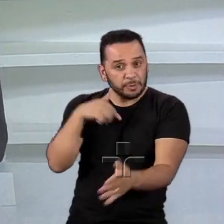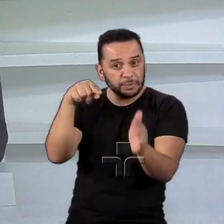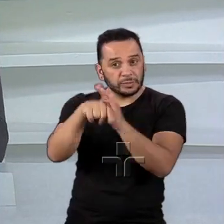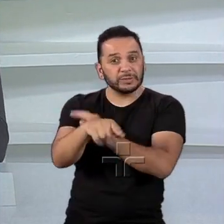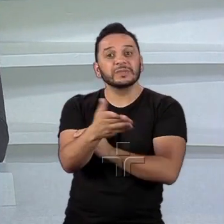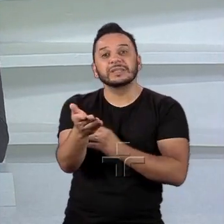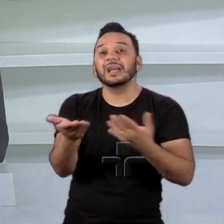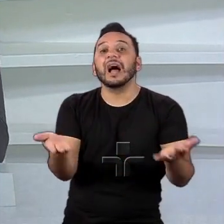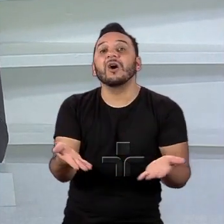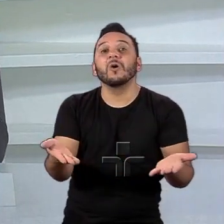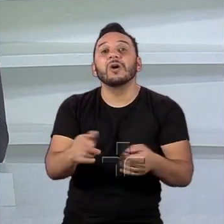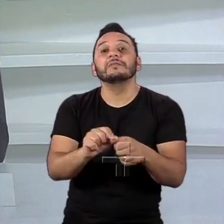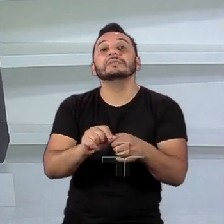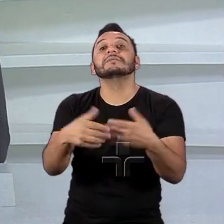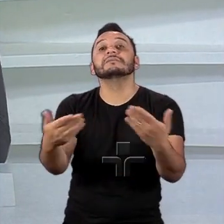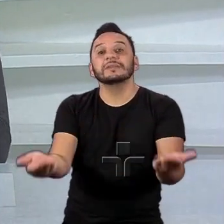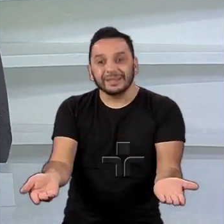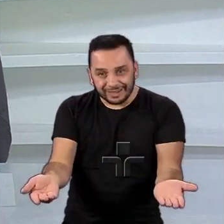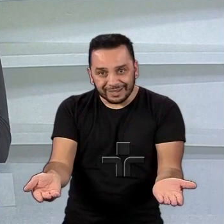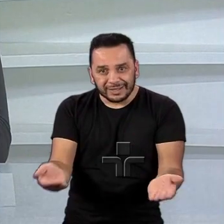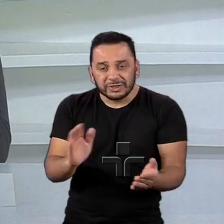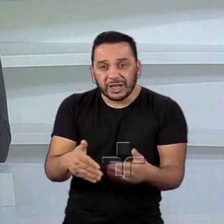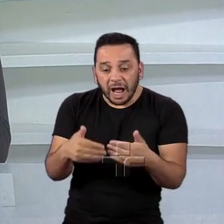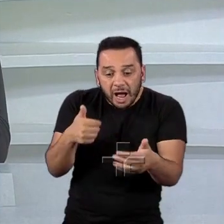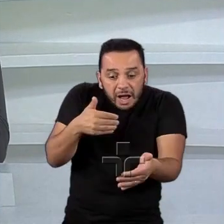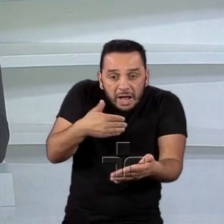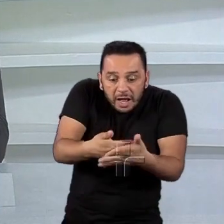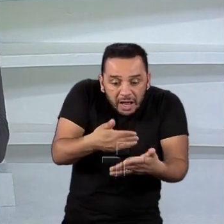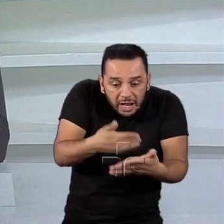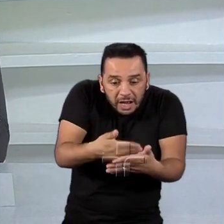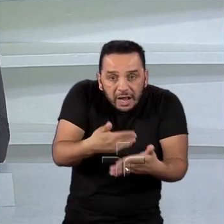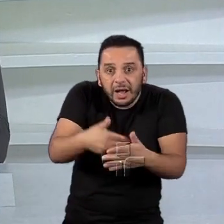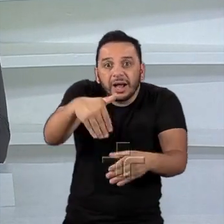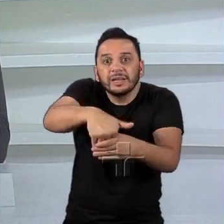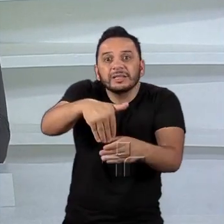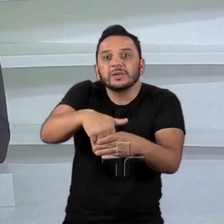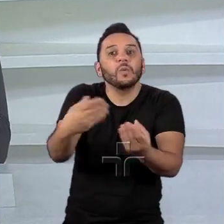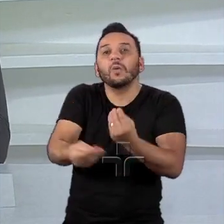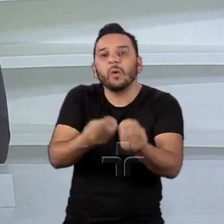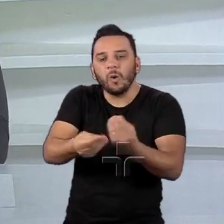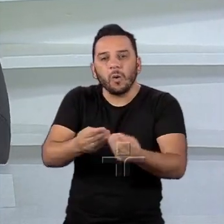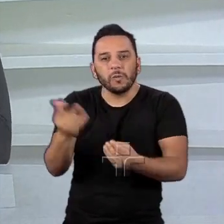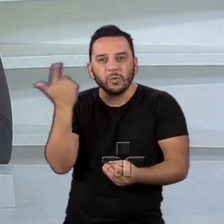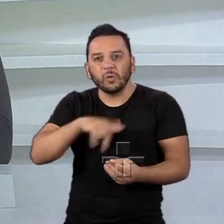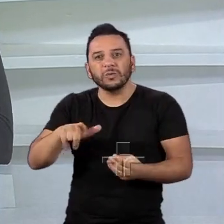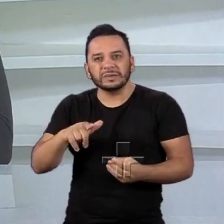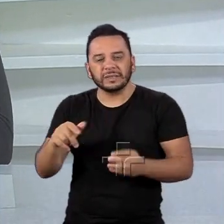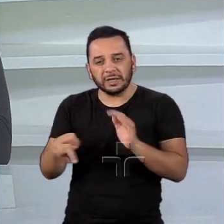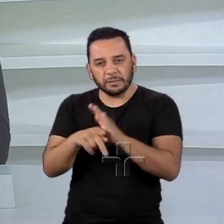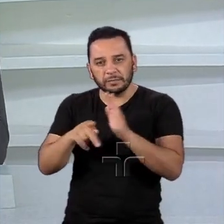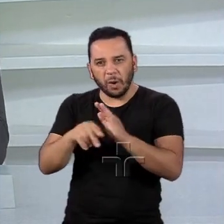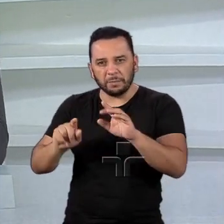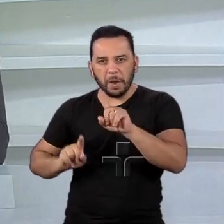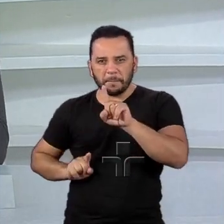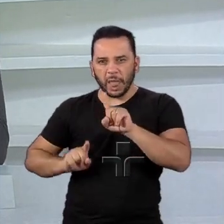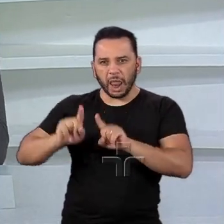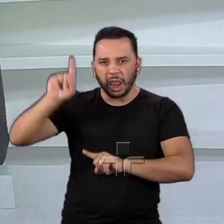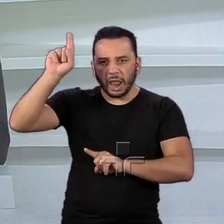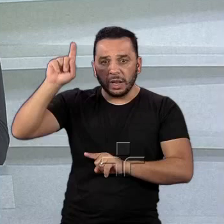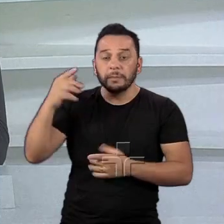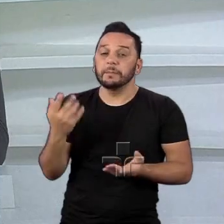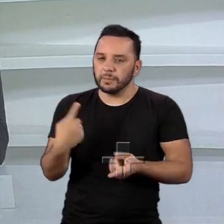e agora? O que fazer a tão poucos dias da eleição para tentar, de alguma forma, mexer nesse quadro, para que a gente não